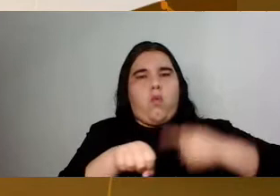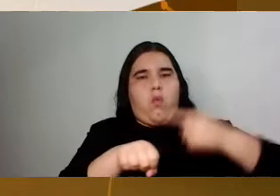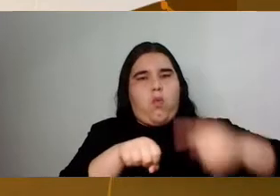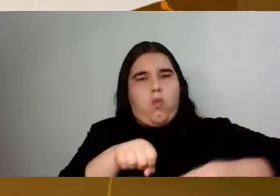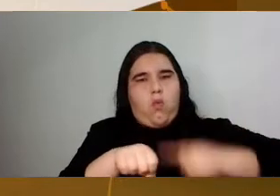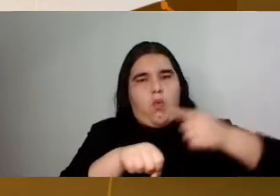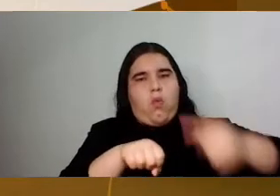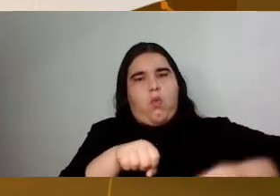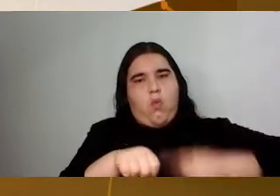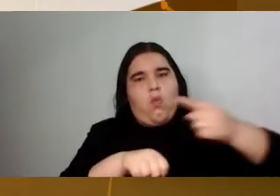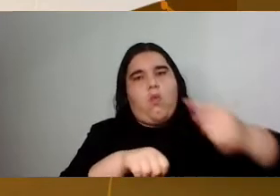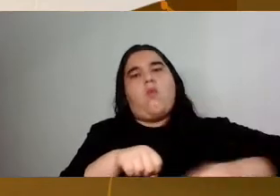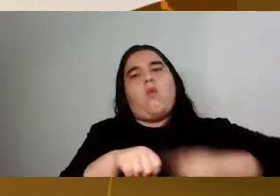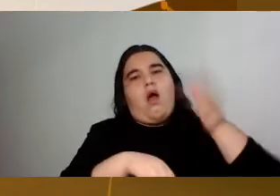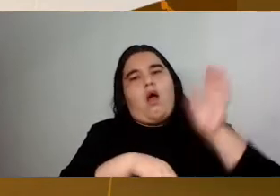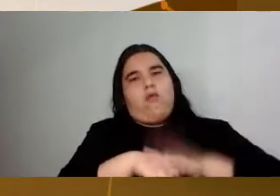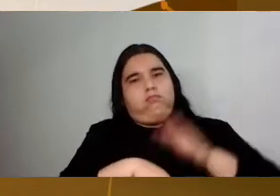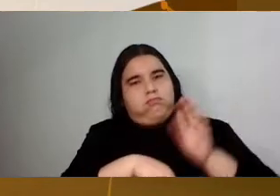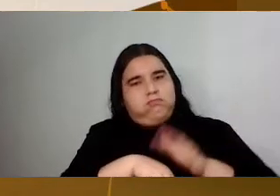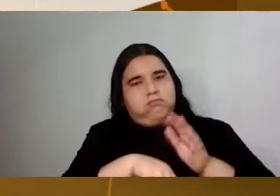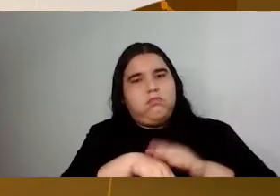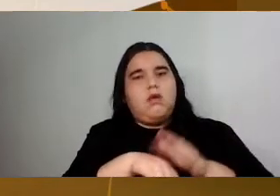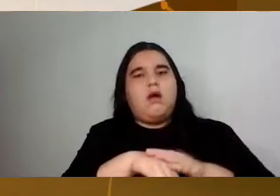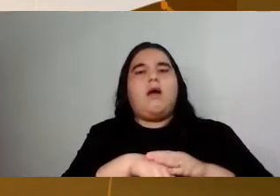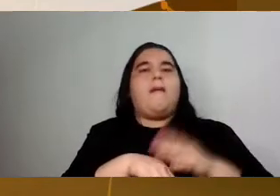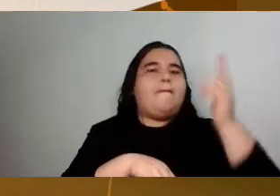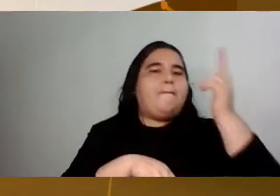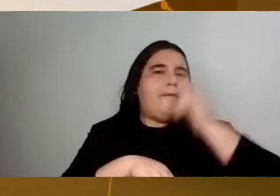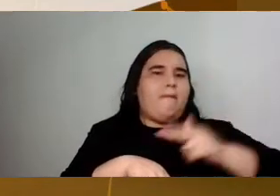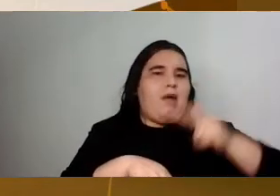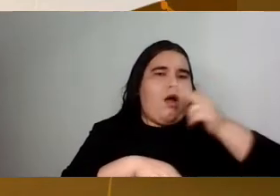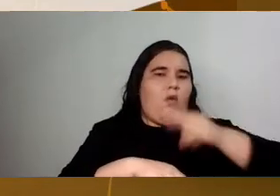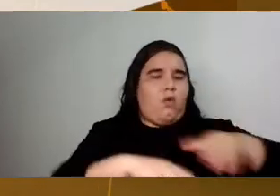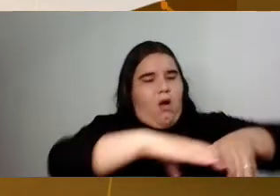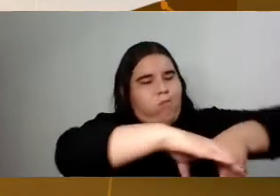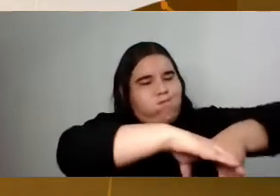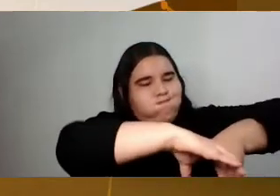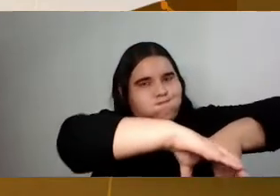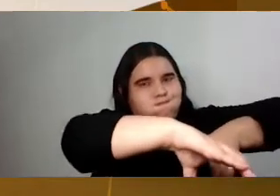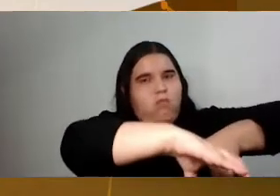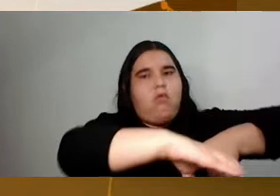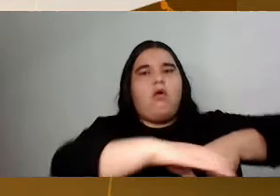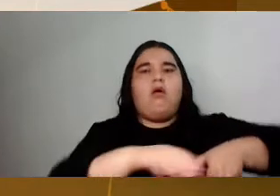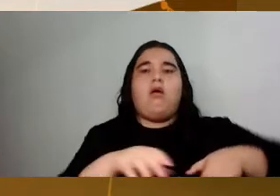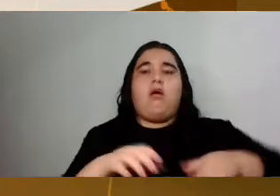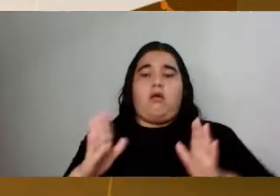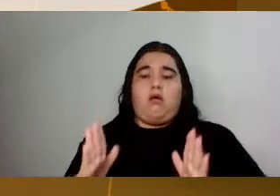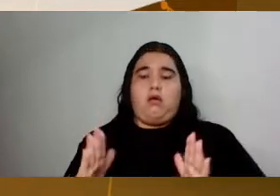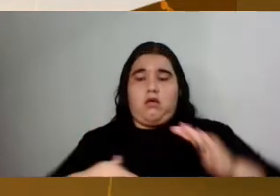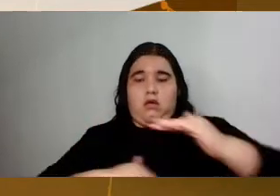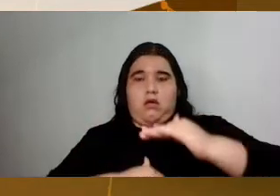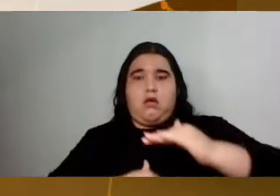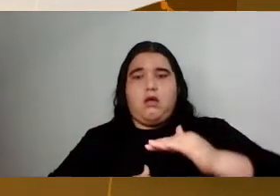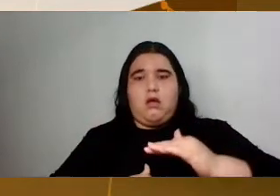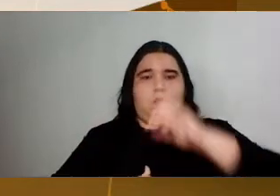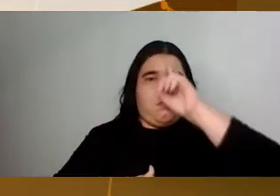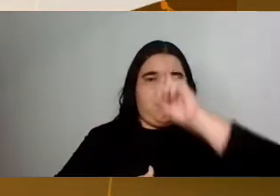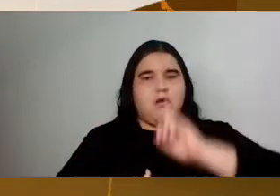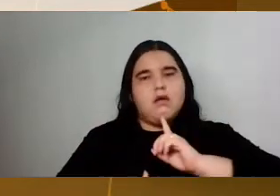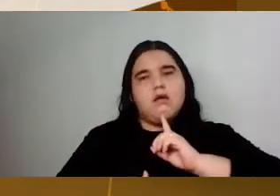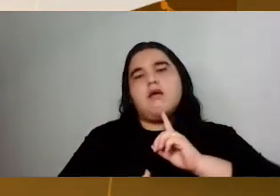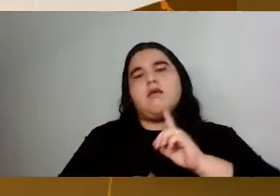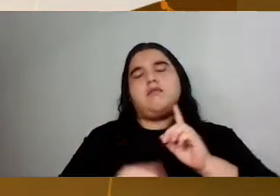forma motorizada. A mesma coisa com as mangueiras que vão estar embaixo. E aqui é um outro retificador que possibilita a gente